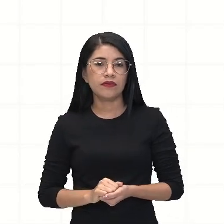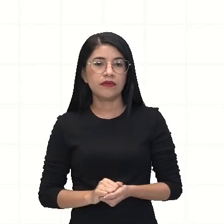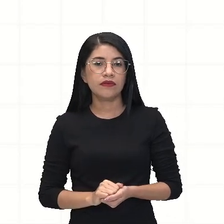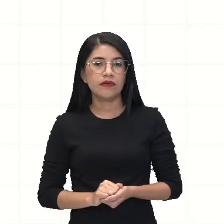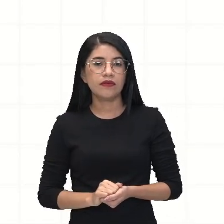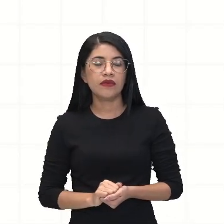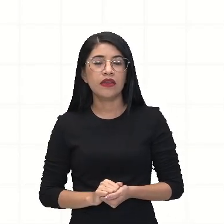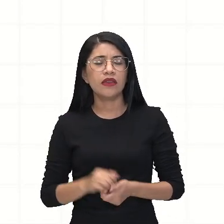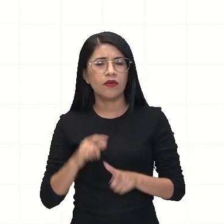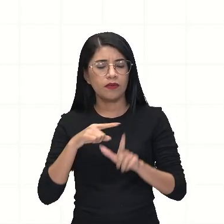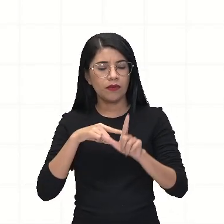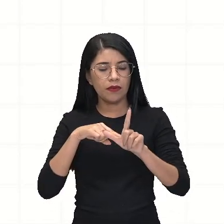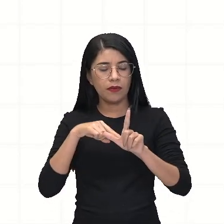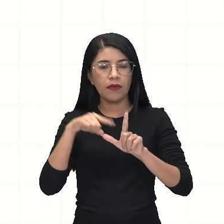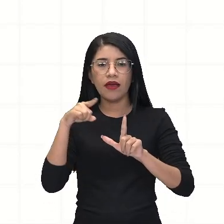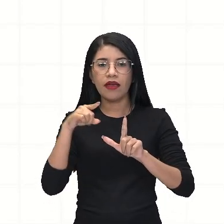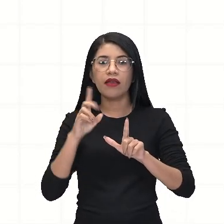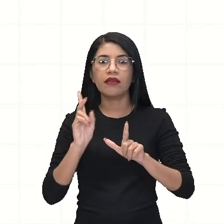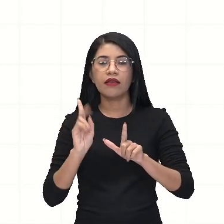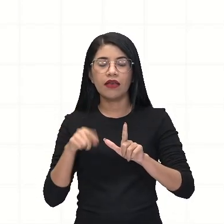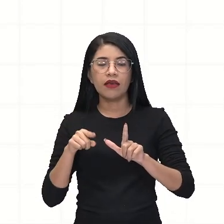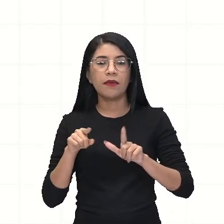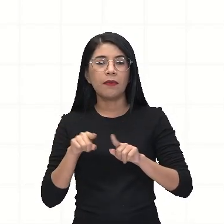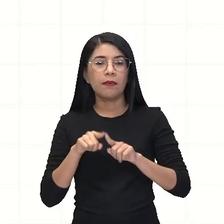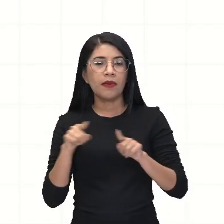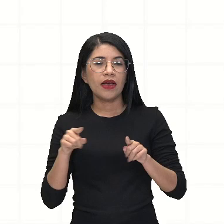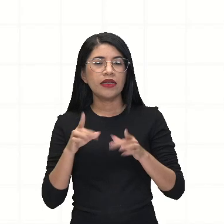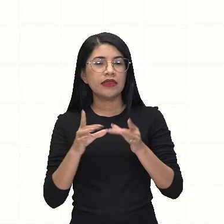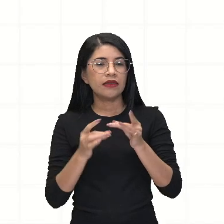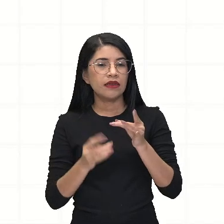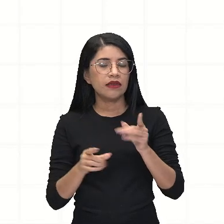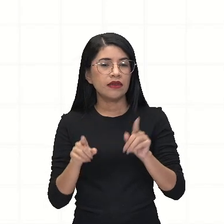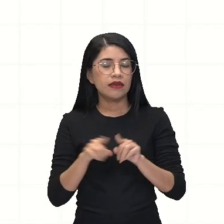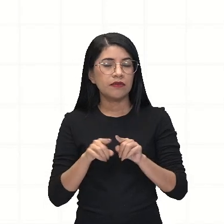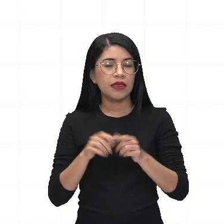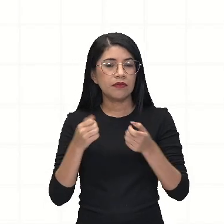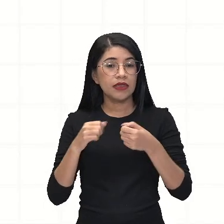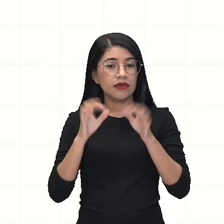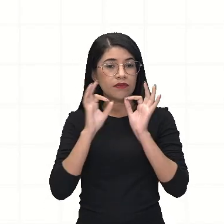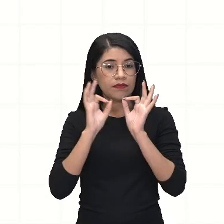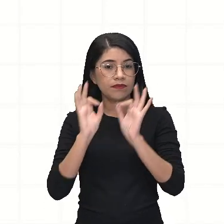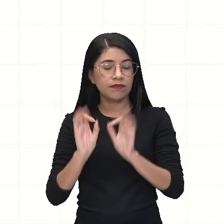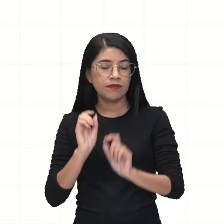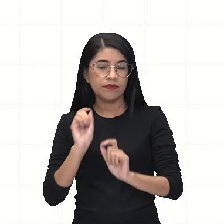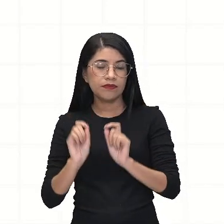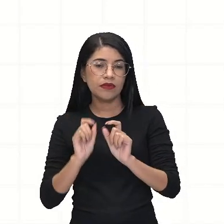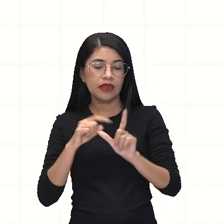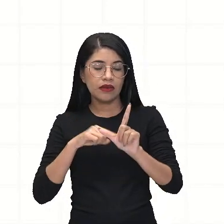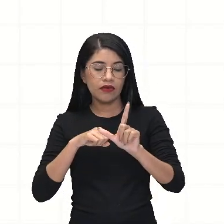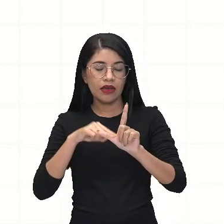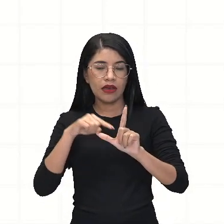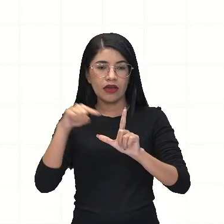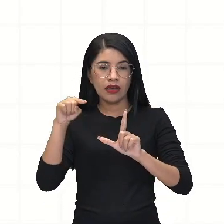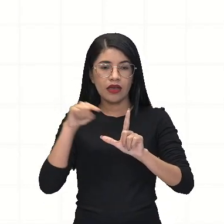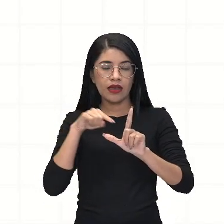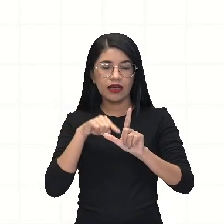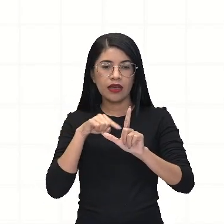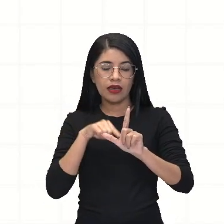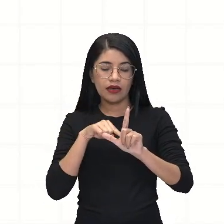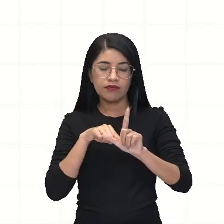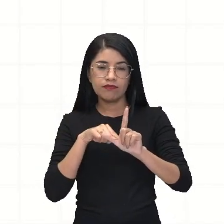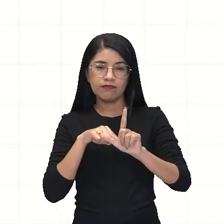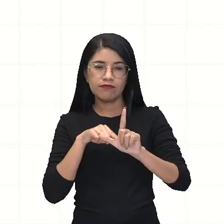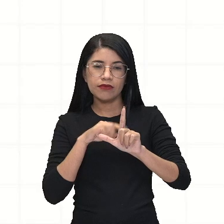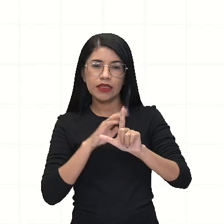sabe que é uma reta. Mas o outro detalhe que a gente viu é que essa função ela vai passar aqui pela origem. Lembram que eu